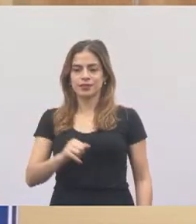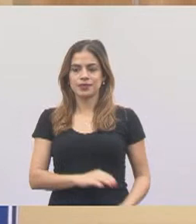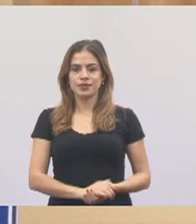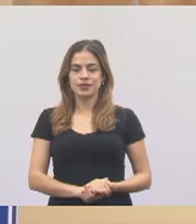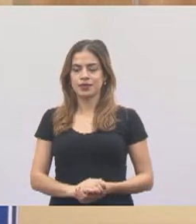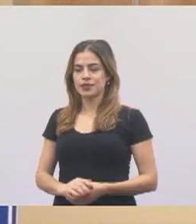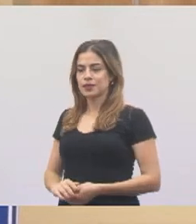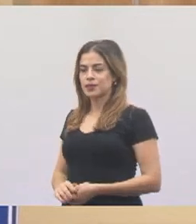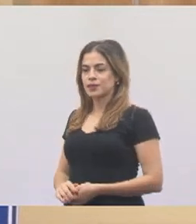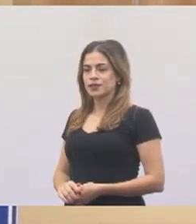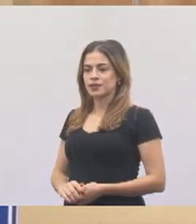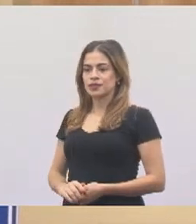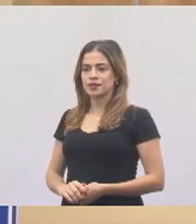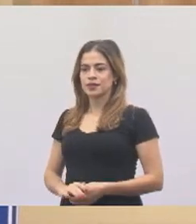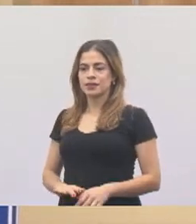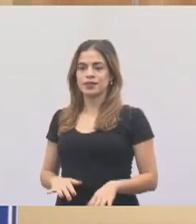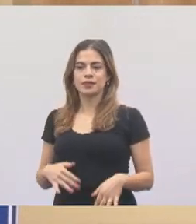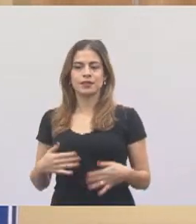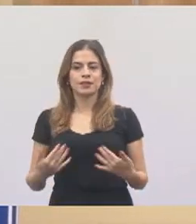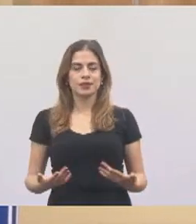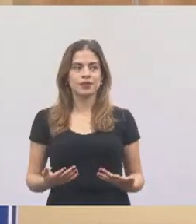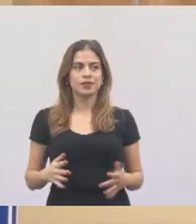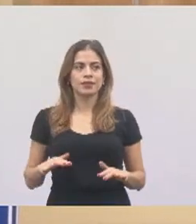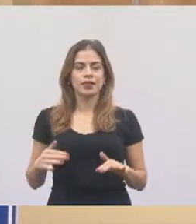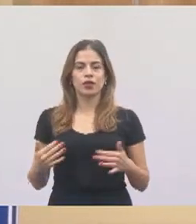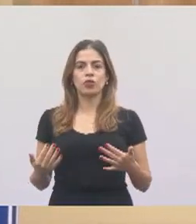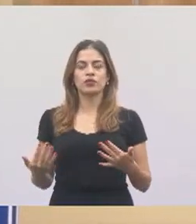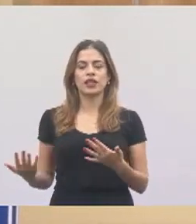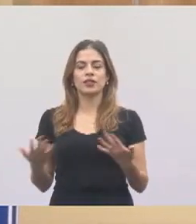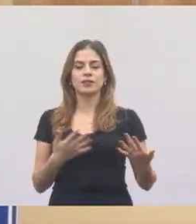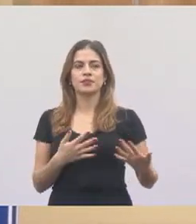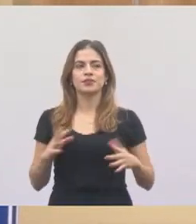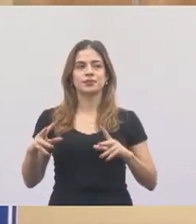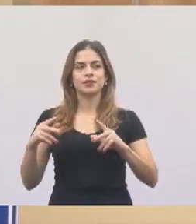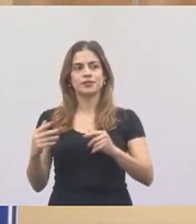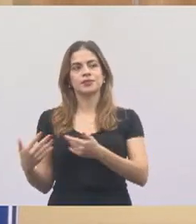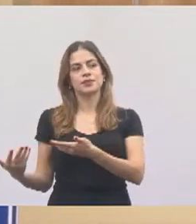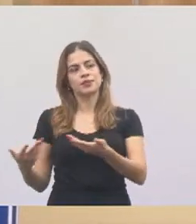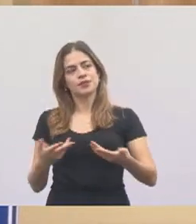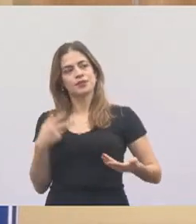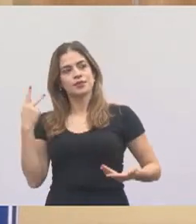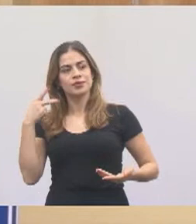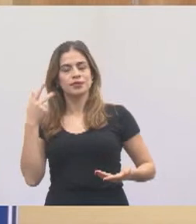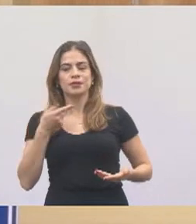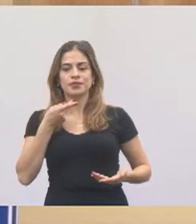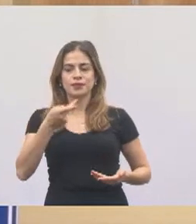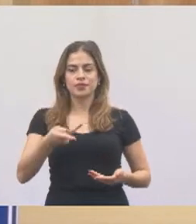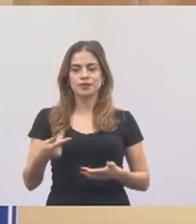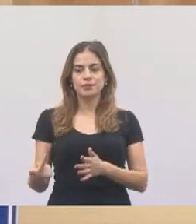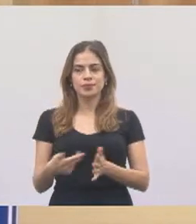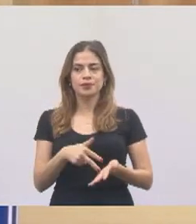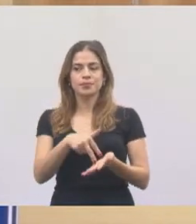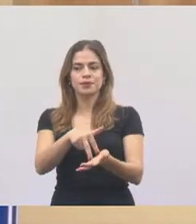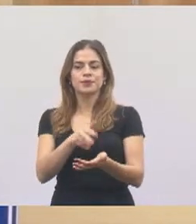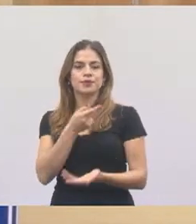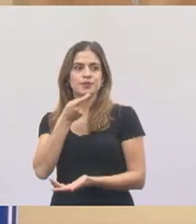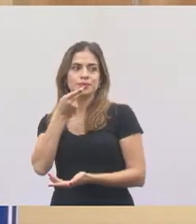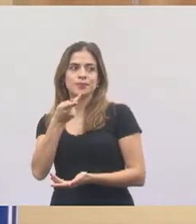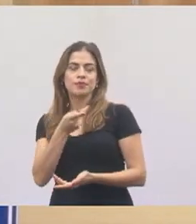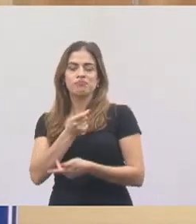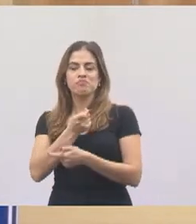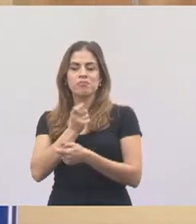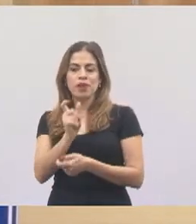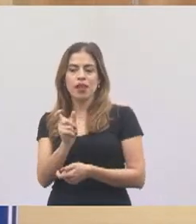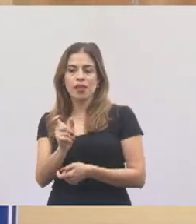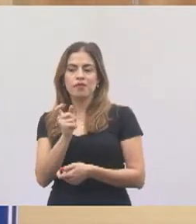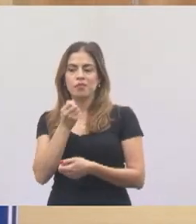Quando os vereadores sobem aqui, fazem oratórias tão bonitas, é até difícil falar depois, né? Mas eu queria mencionar que